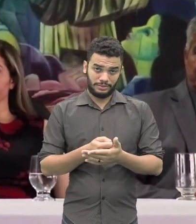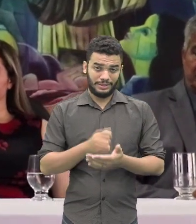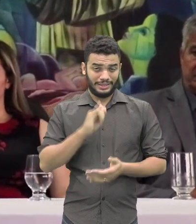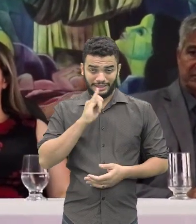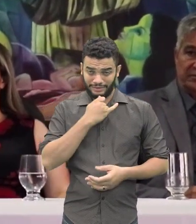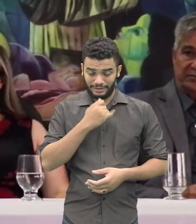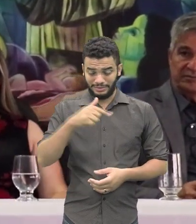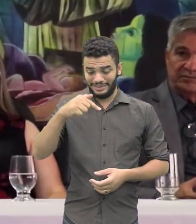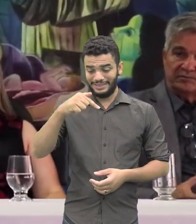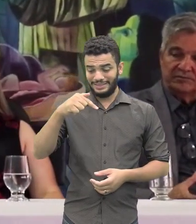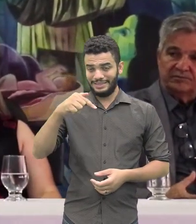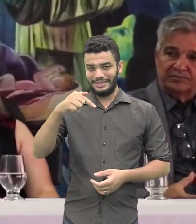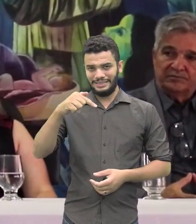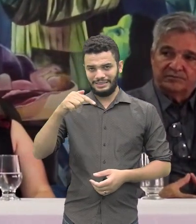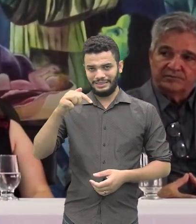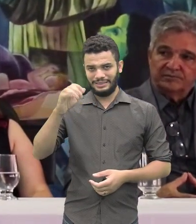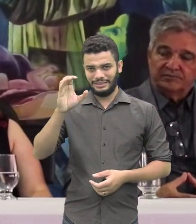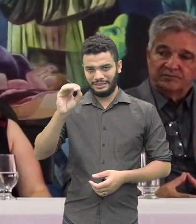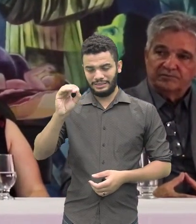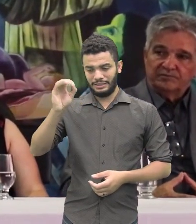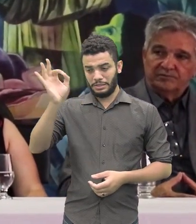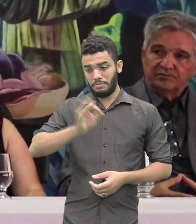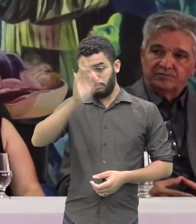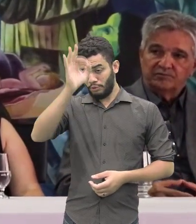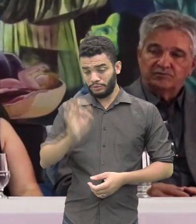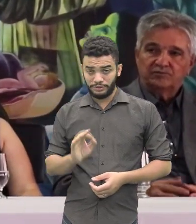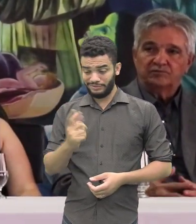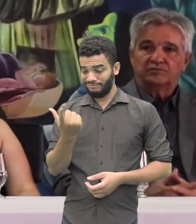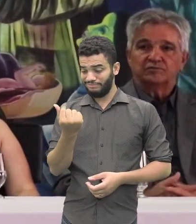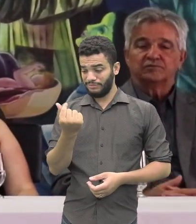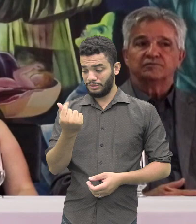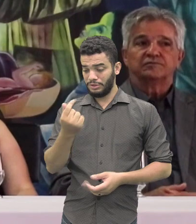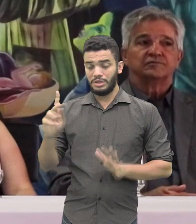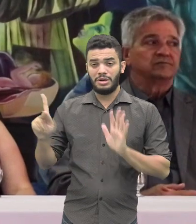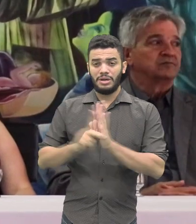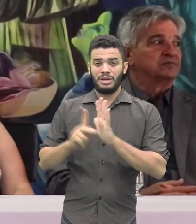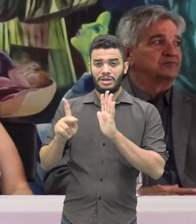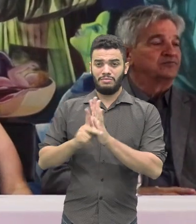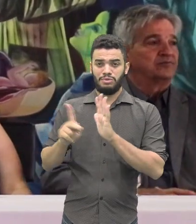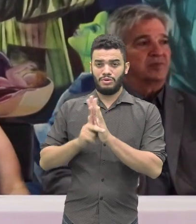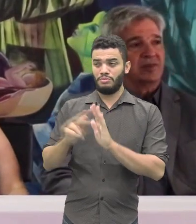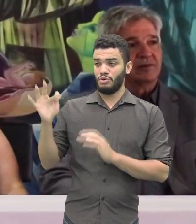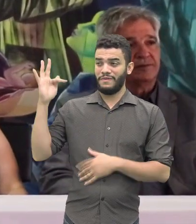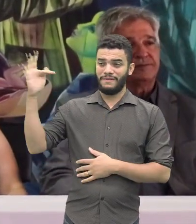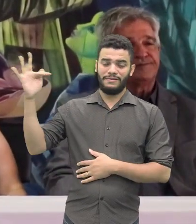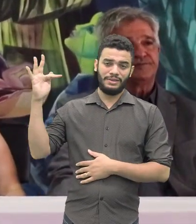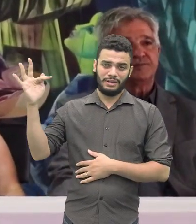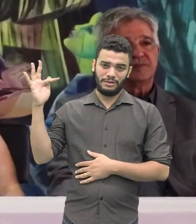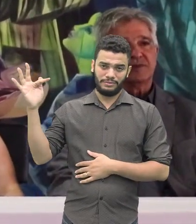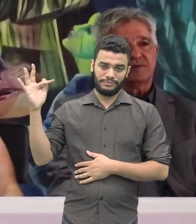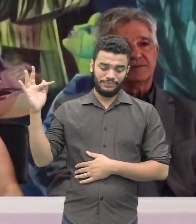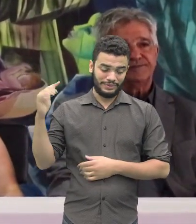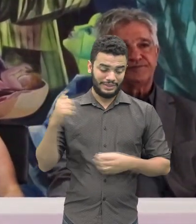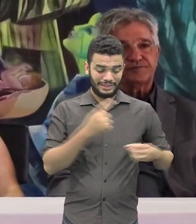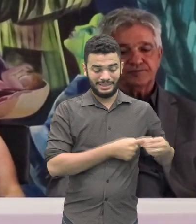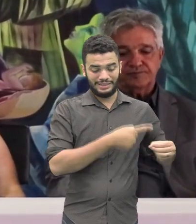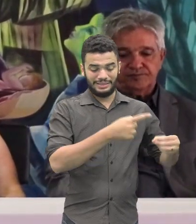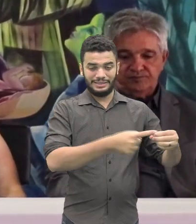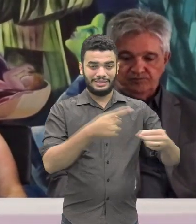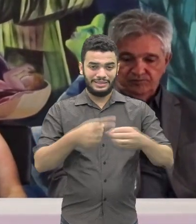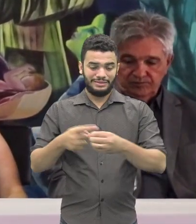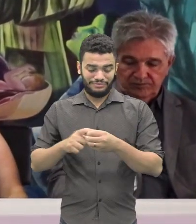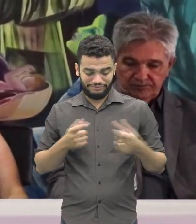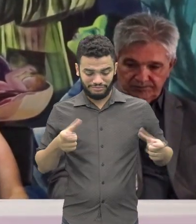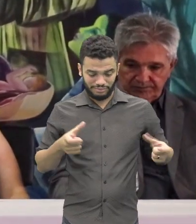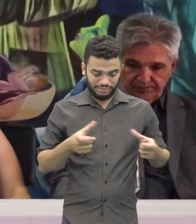no estado né ou seja aonde acontece tudo que é no município é o que vem